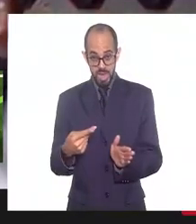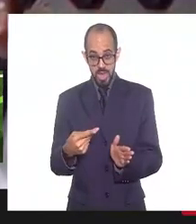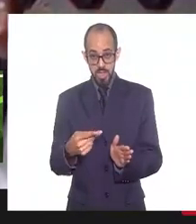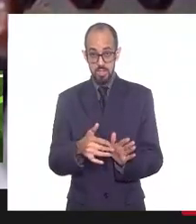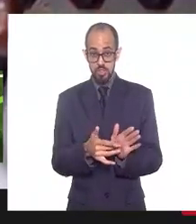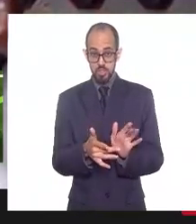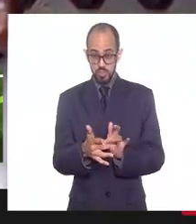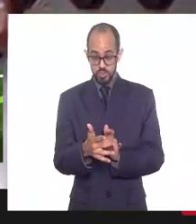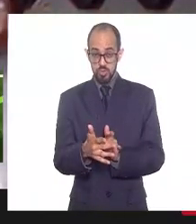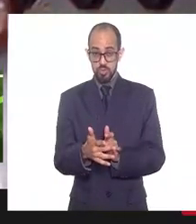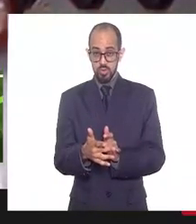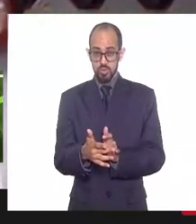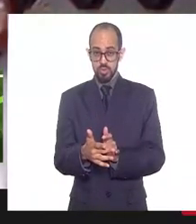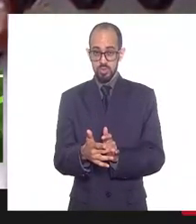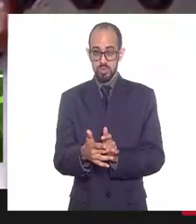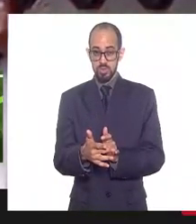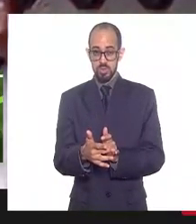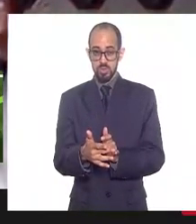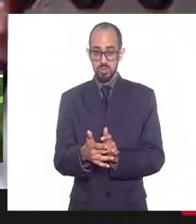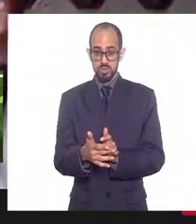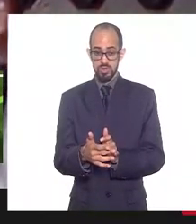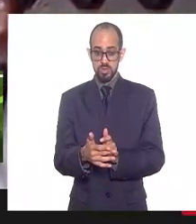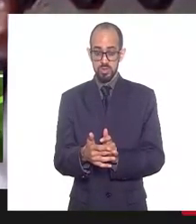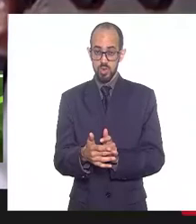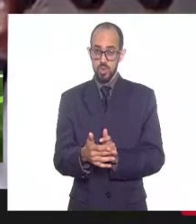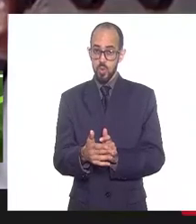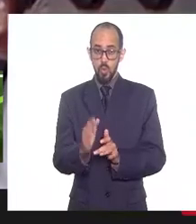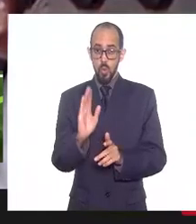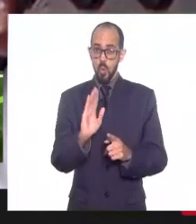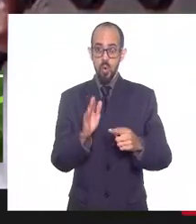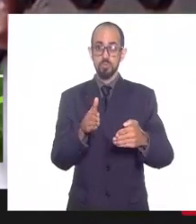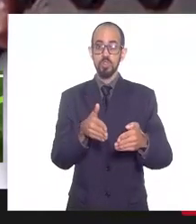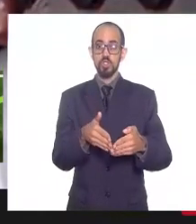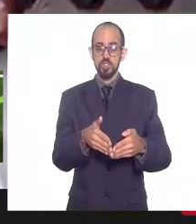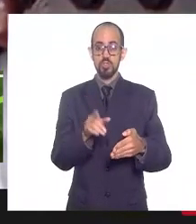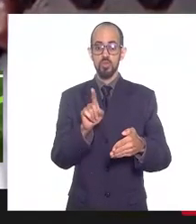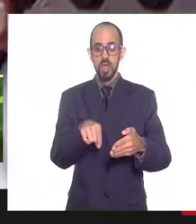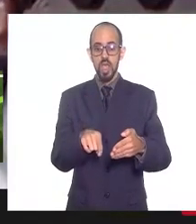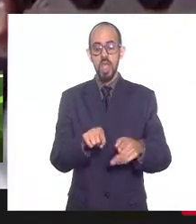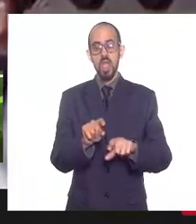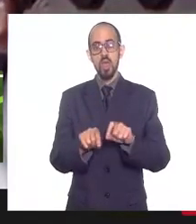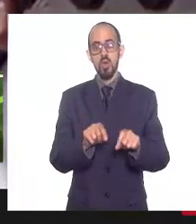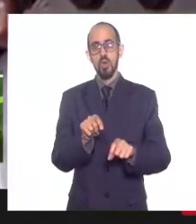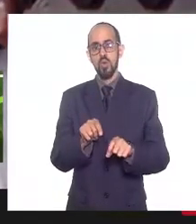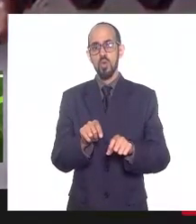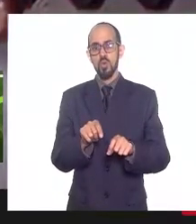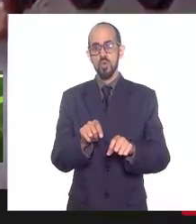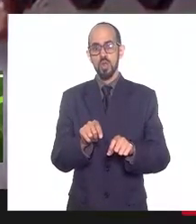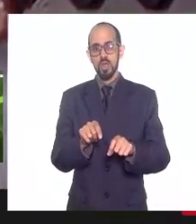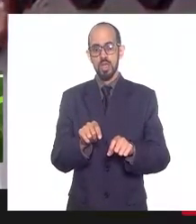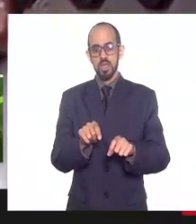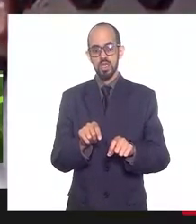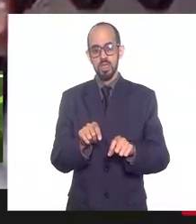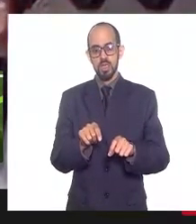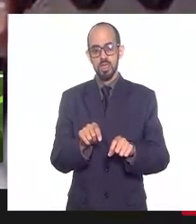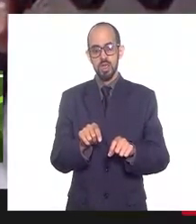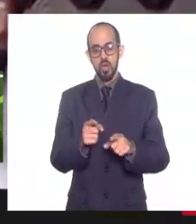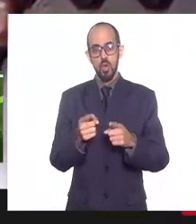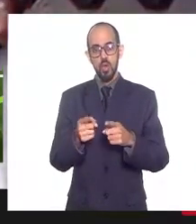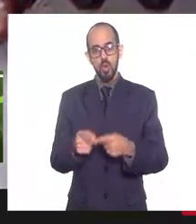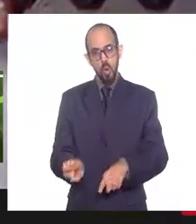sua, do seu discurso é frontal